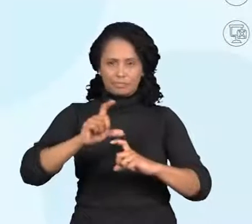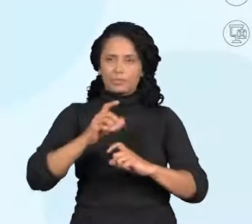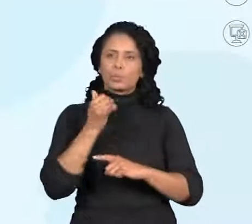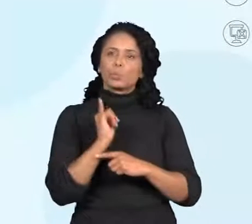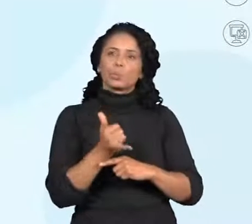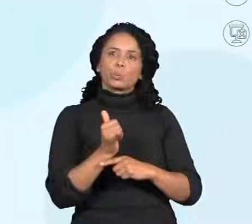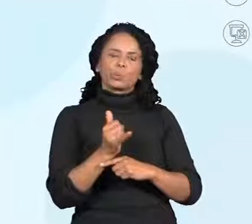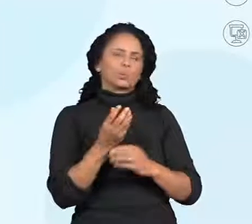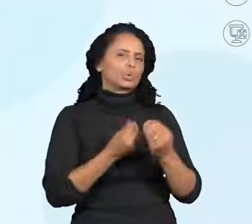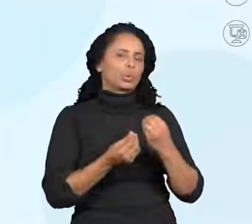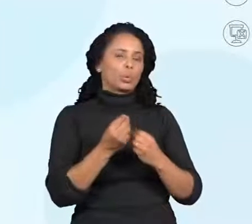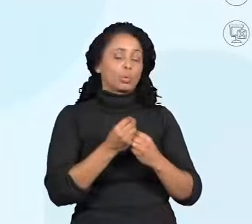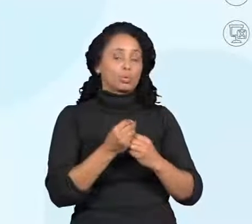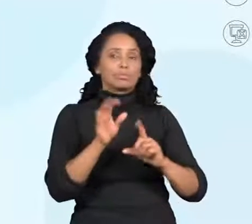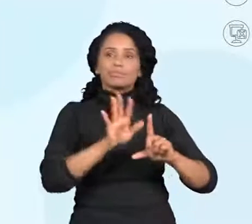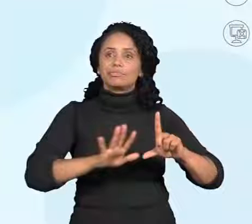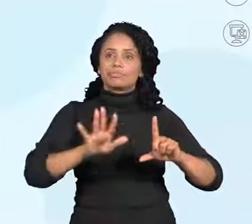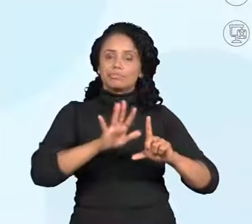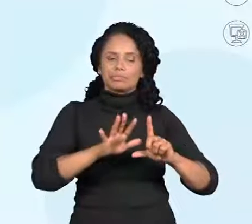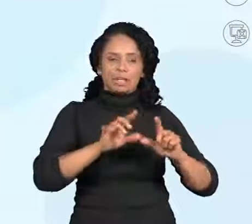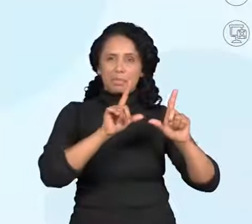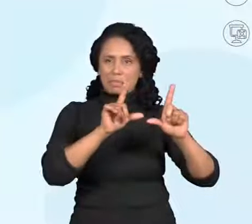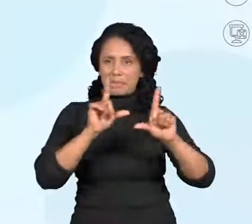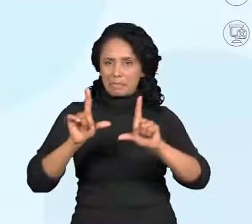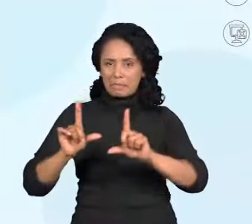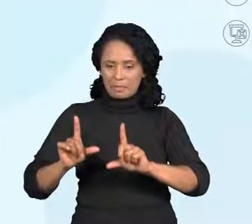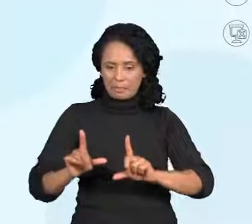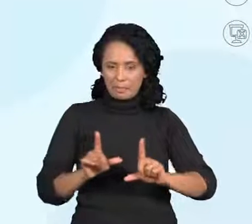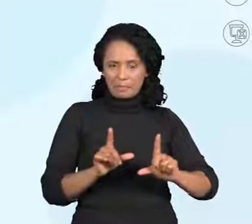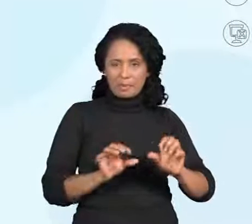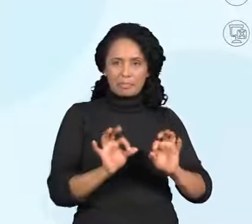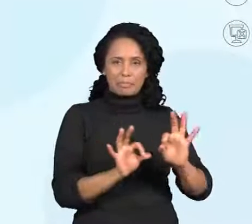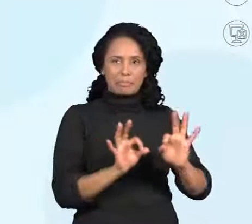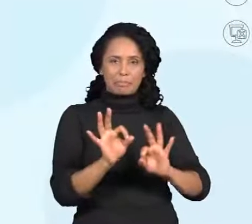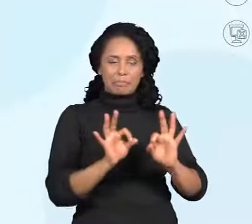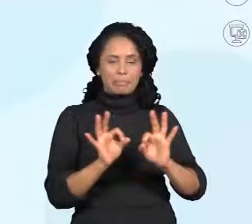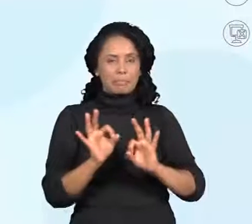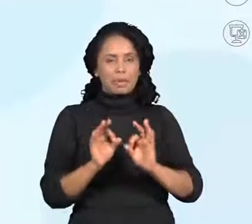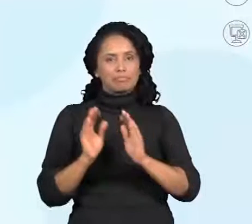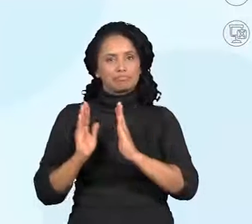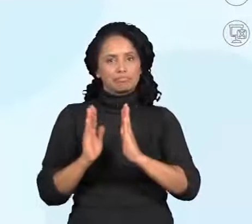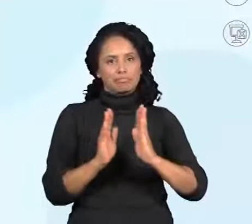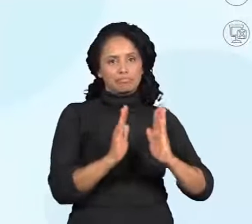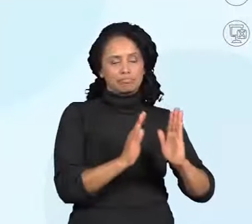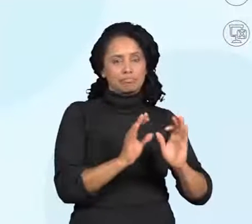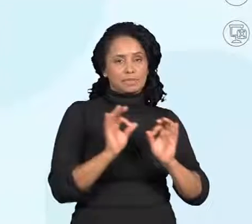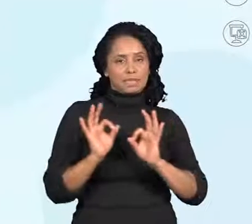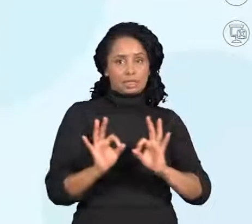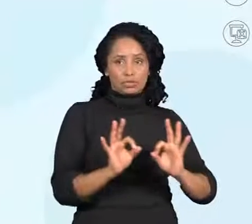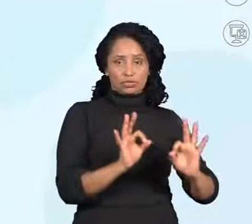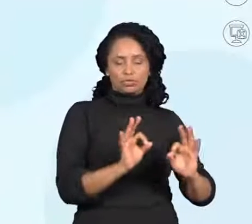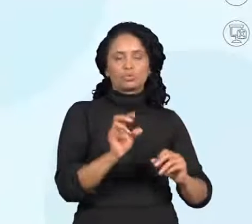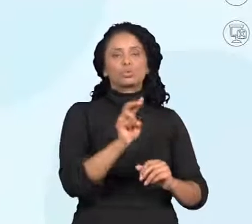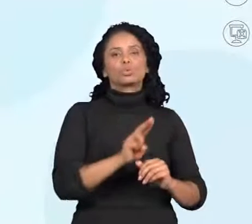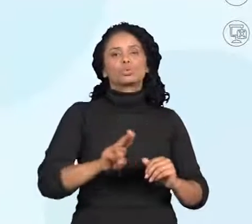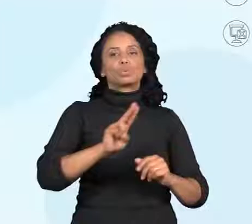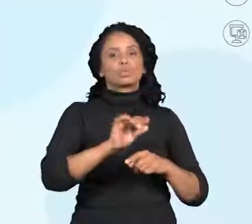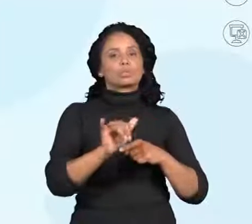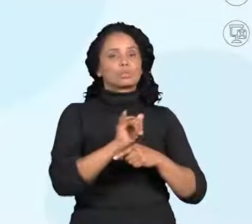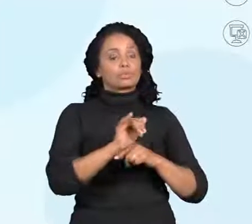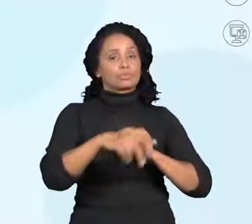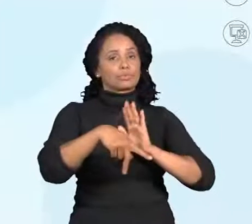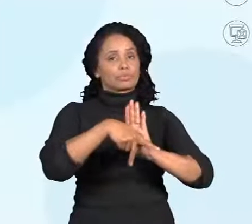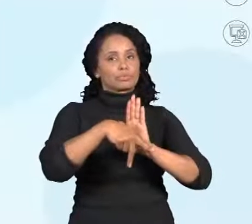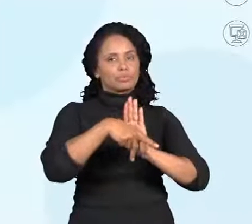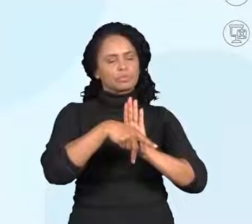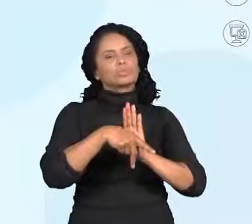de imagens dentro de quadros organizados numa sequência lógica, que utiliza recursos próprios da